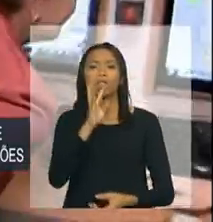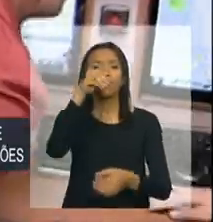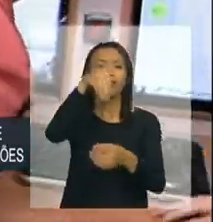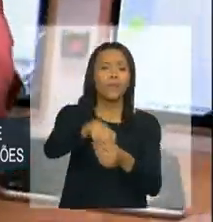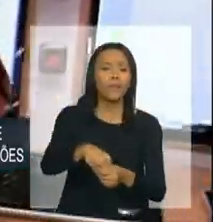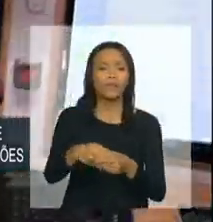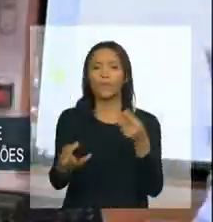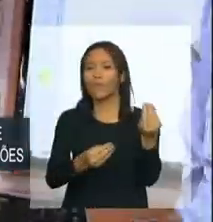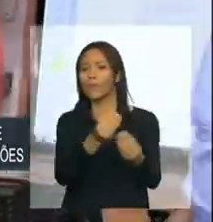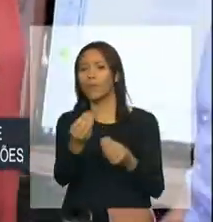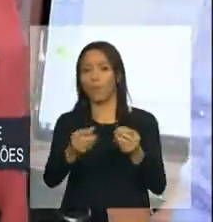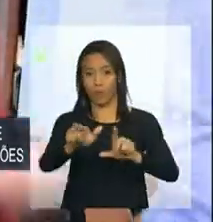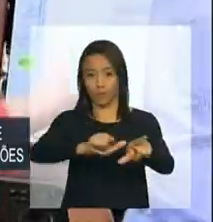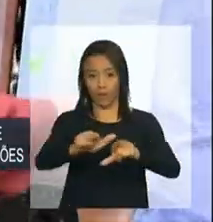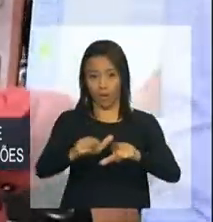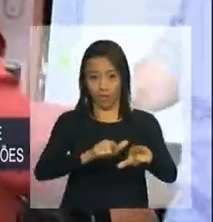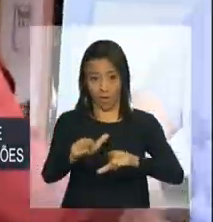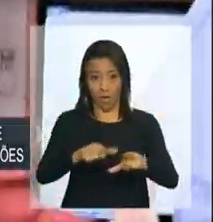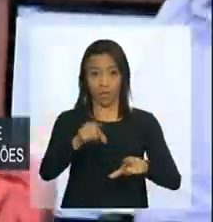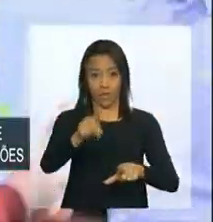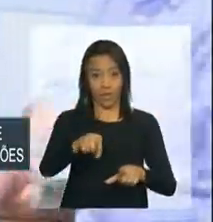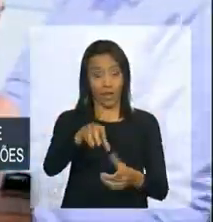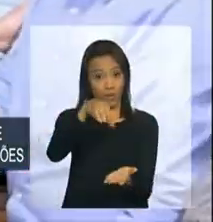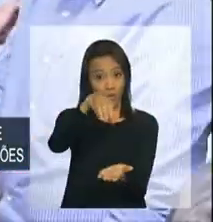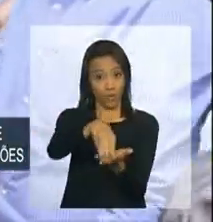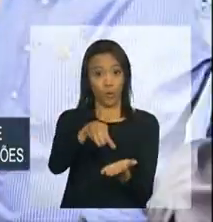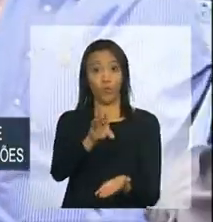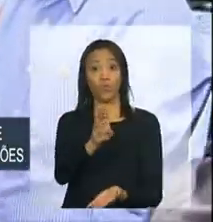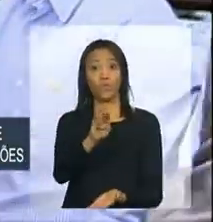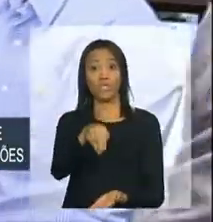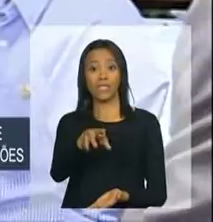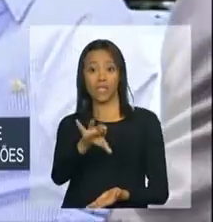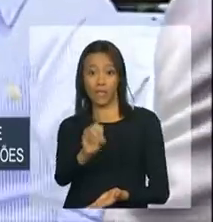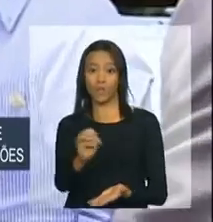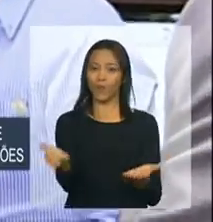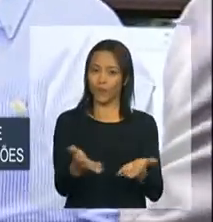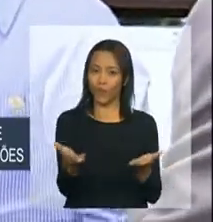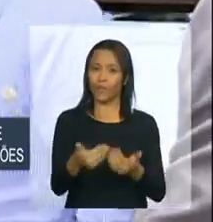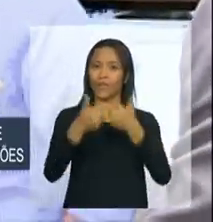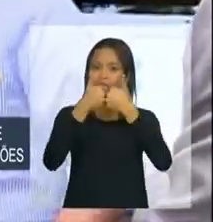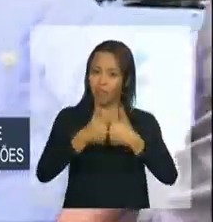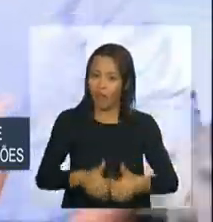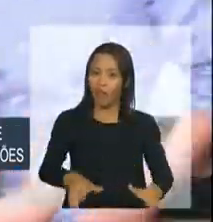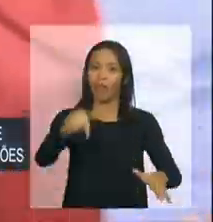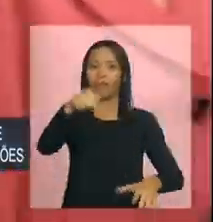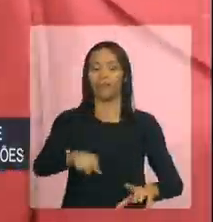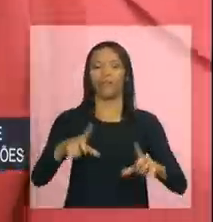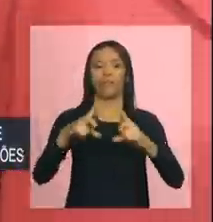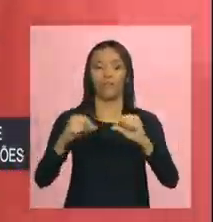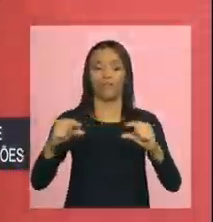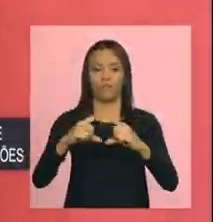integrados de comando e controle móvel que está sendo inaugurado neste momento aqui em